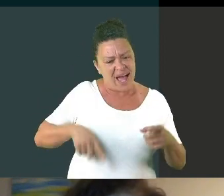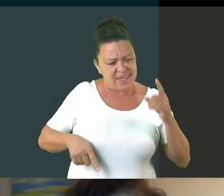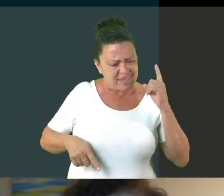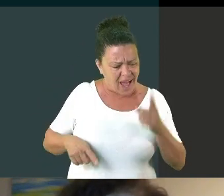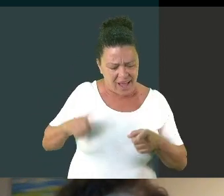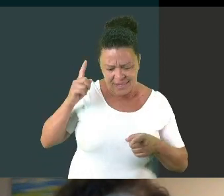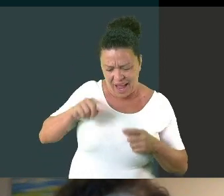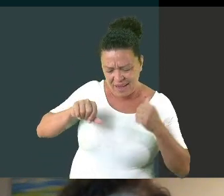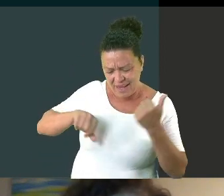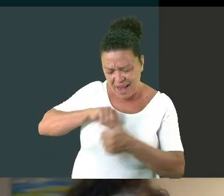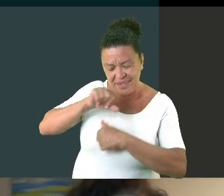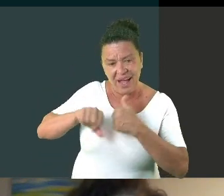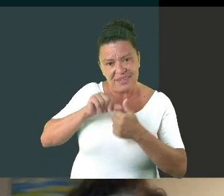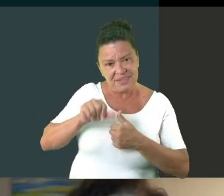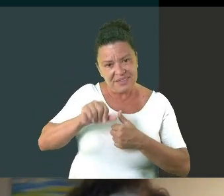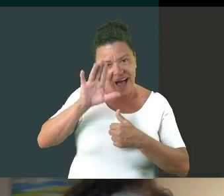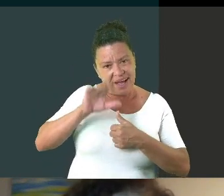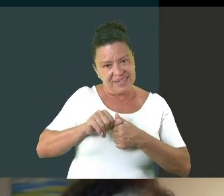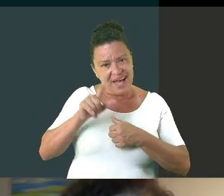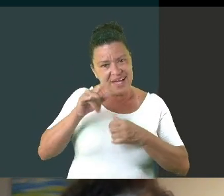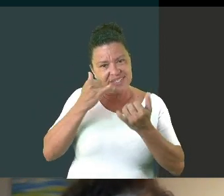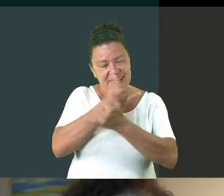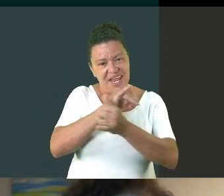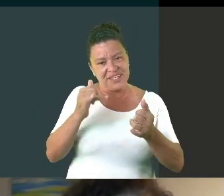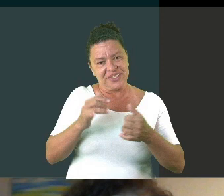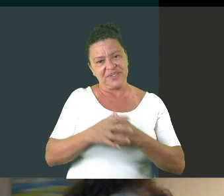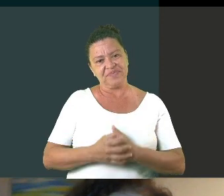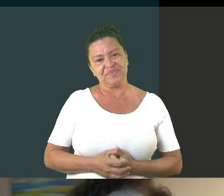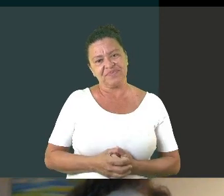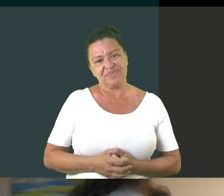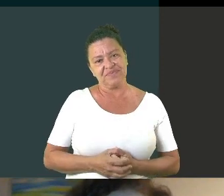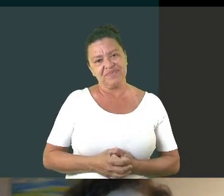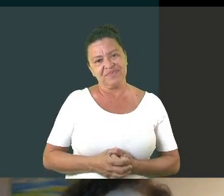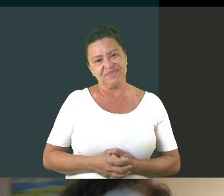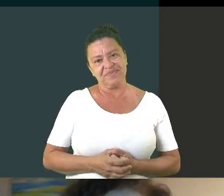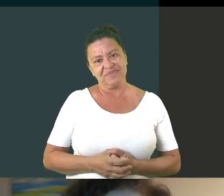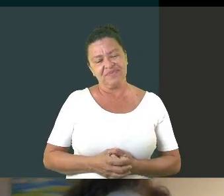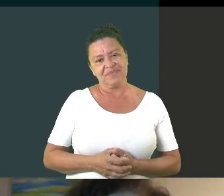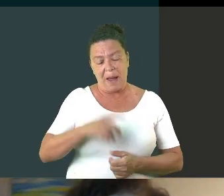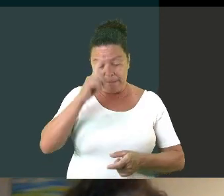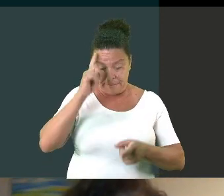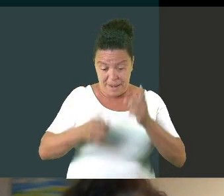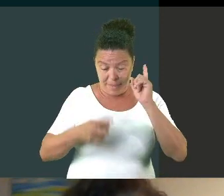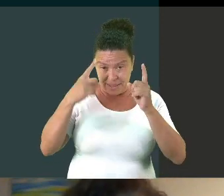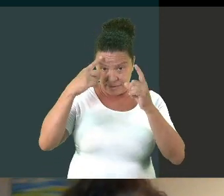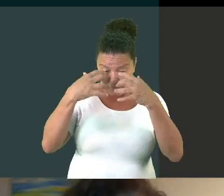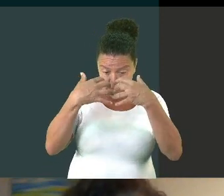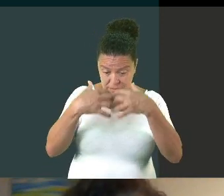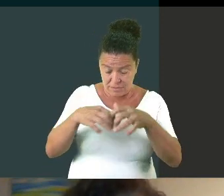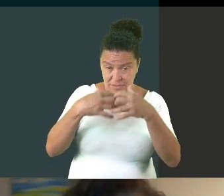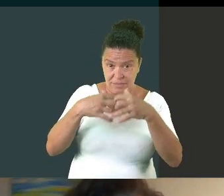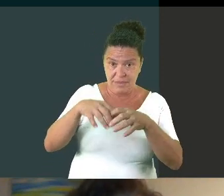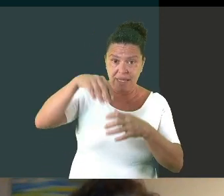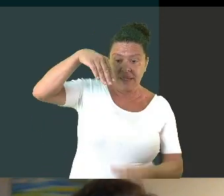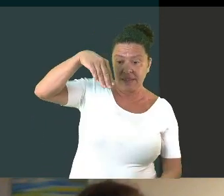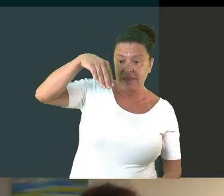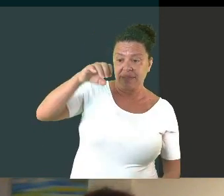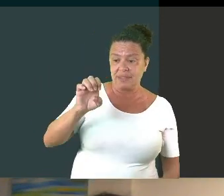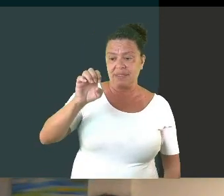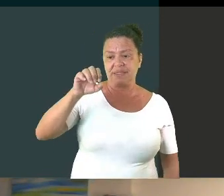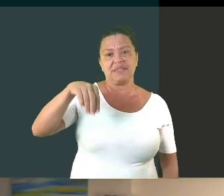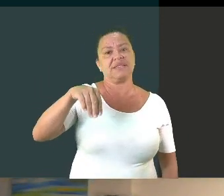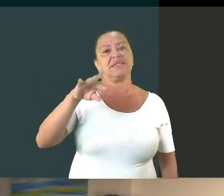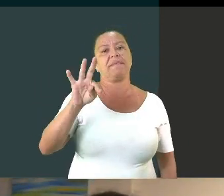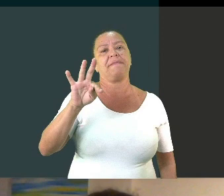vai modificar essa energia? Sob o comando da mente. Como